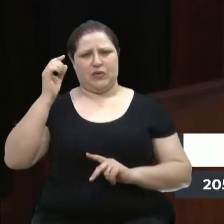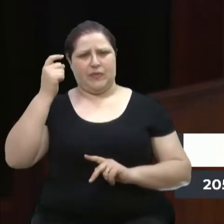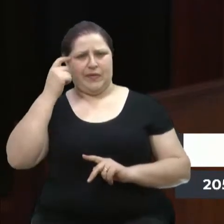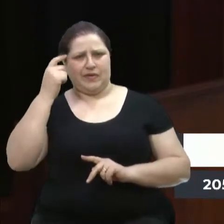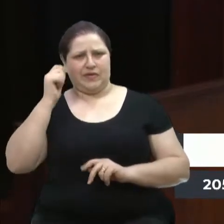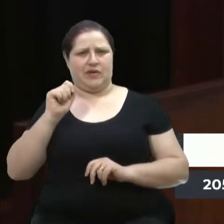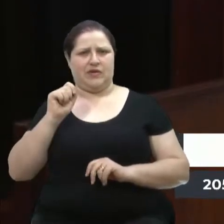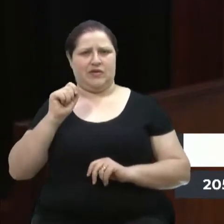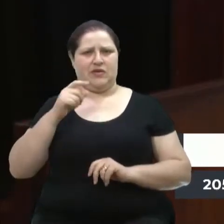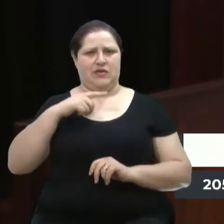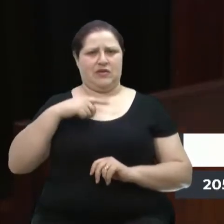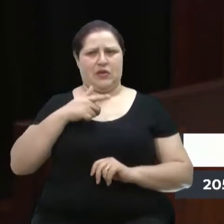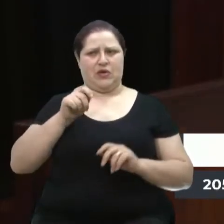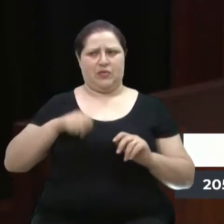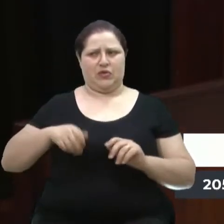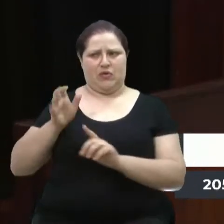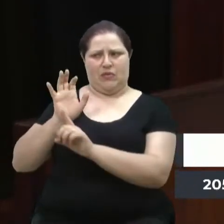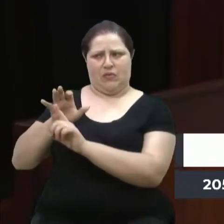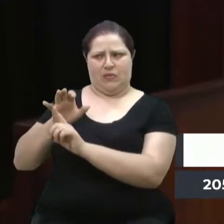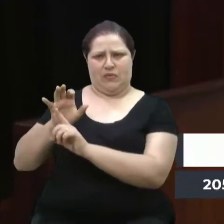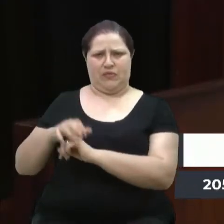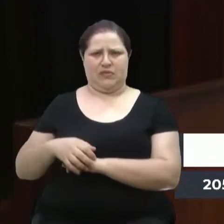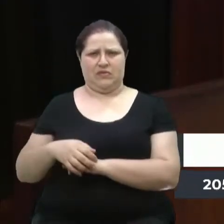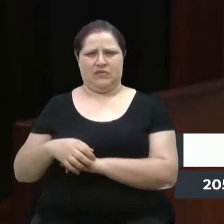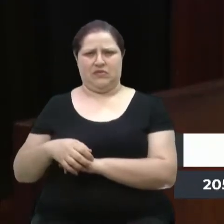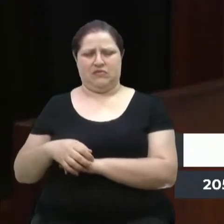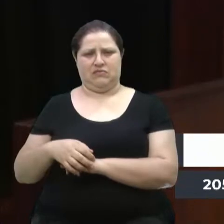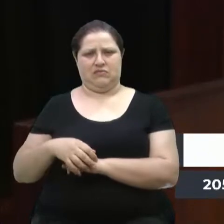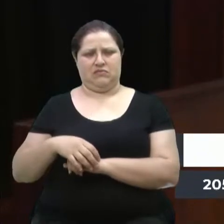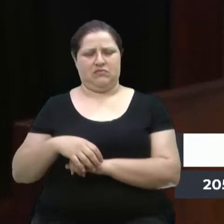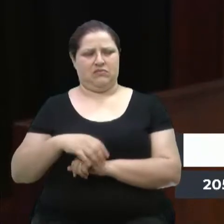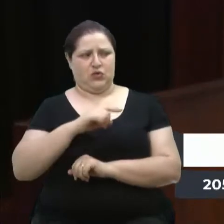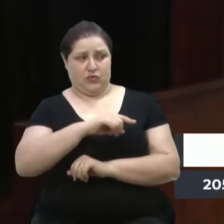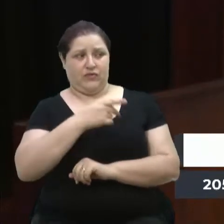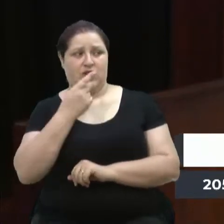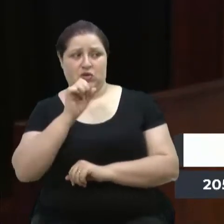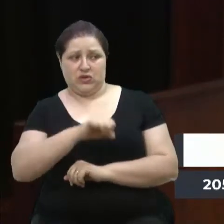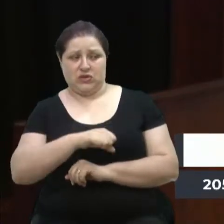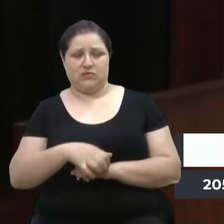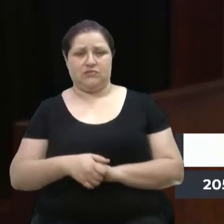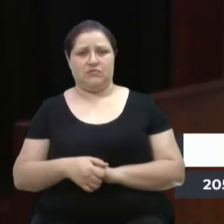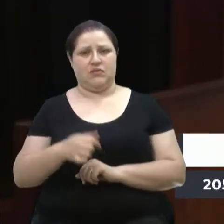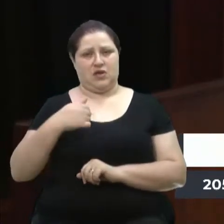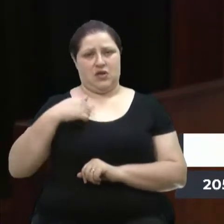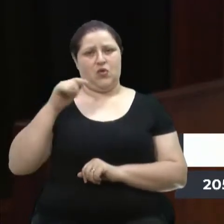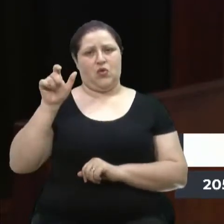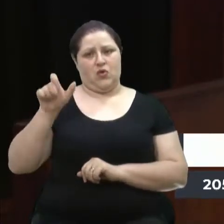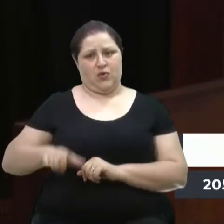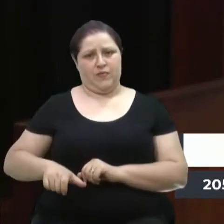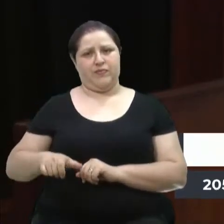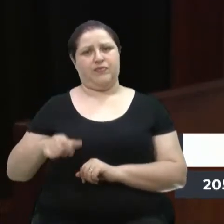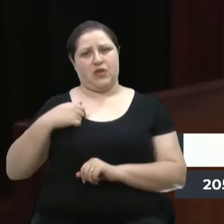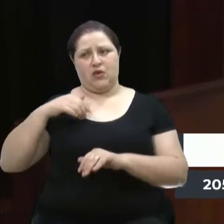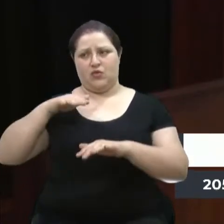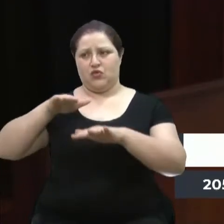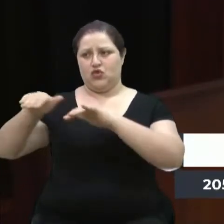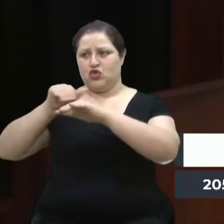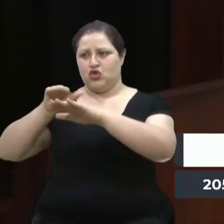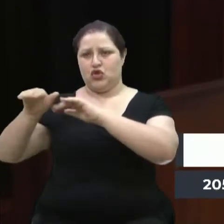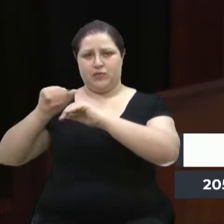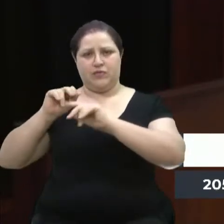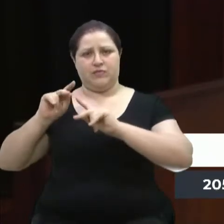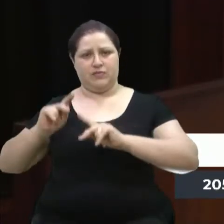que pensou não O senhor falou a vereador vereadora eu quero dizer uma coisa só uma das pessoas que estão mobilizando Oi